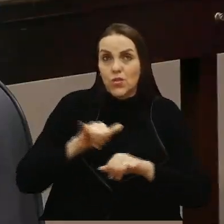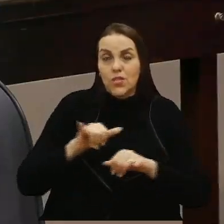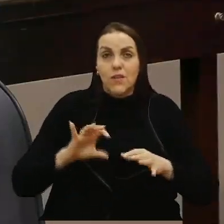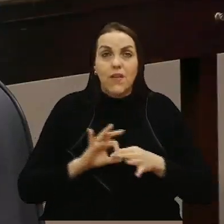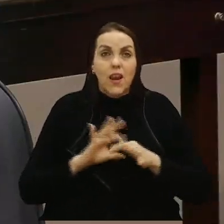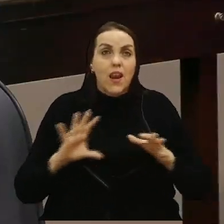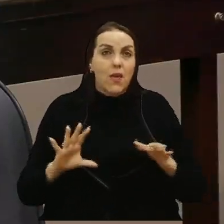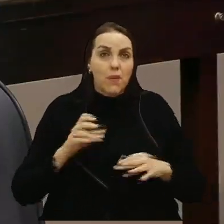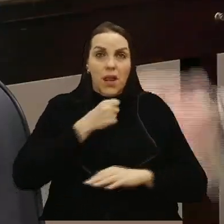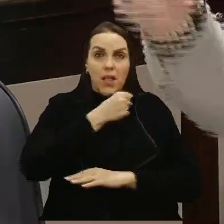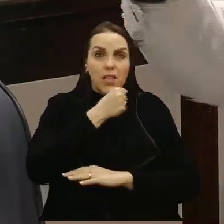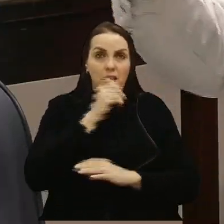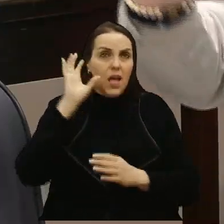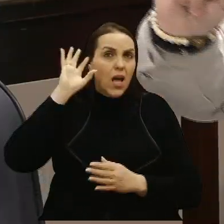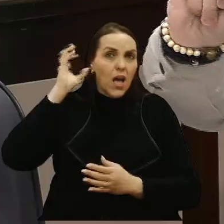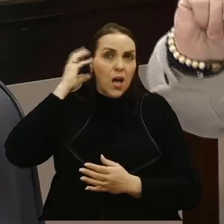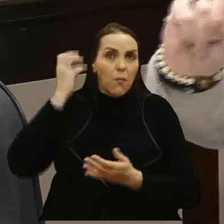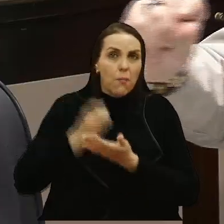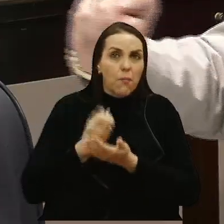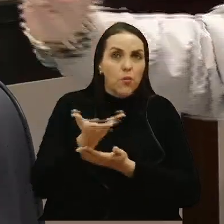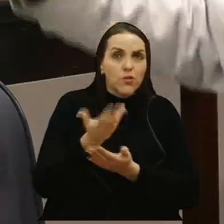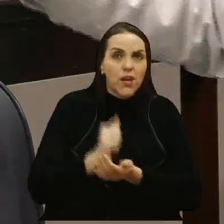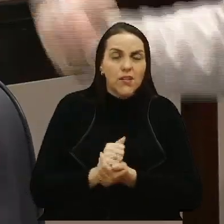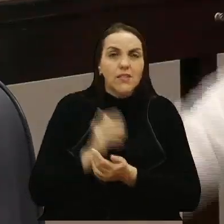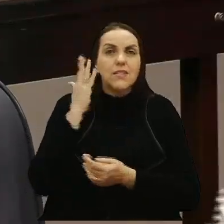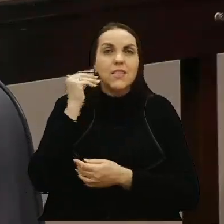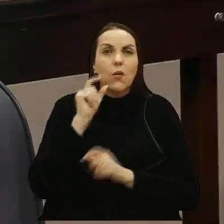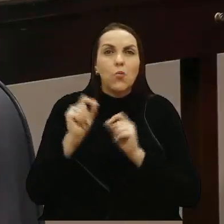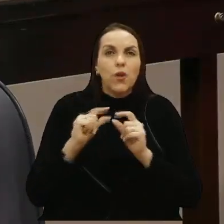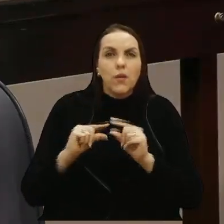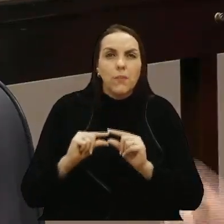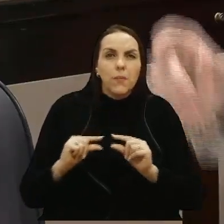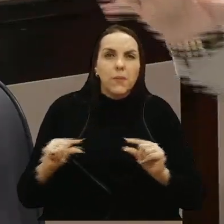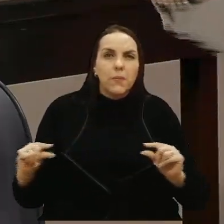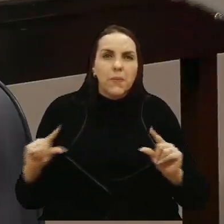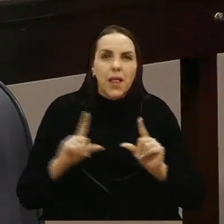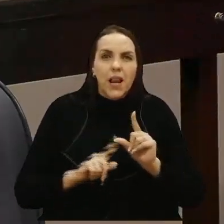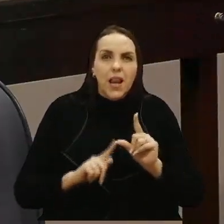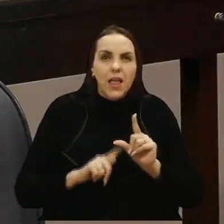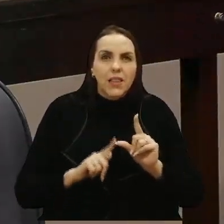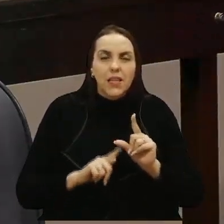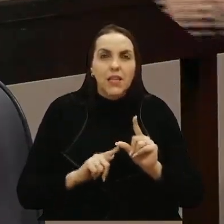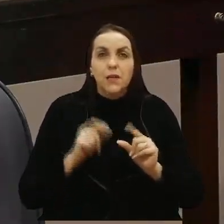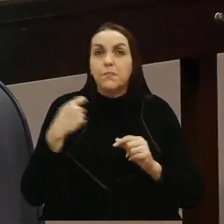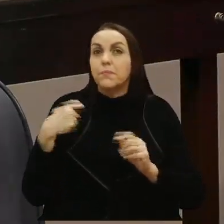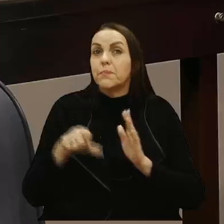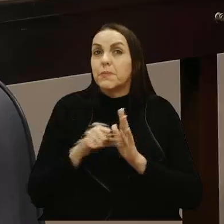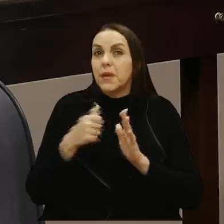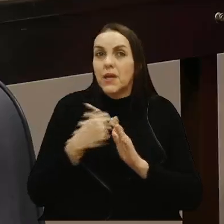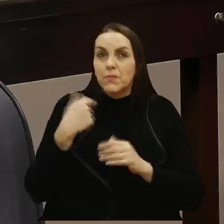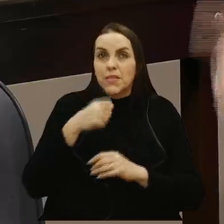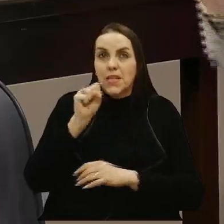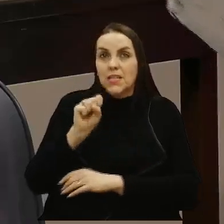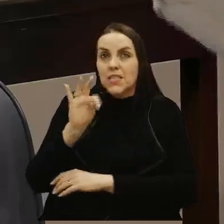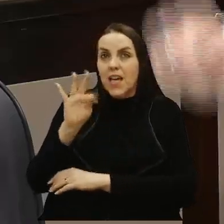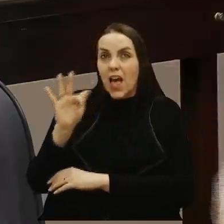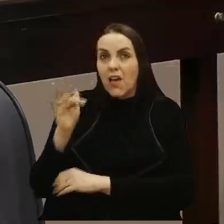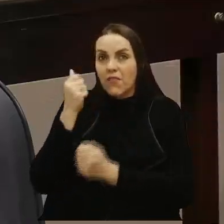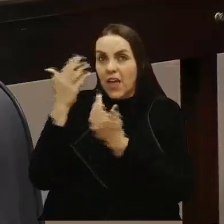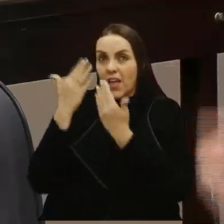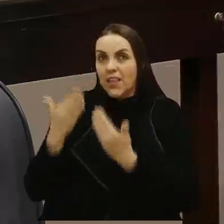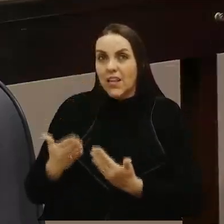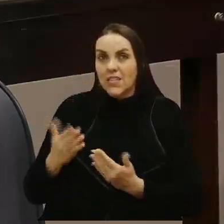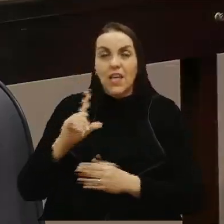para dar entrevista em um podcast, mas sabe o que está nas letras miúdas lá embaixo? Que primeiro ele tem que mandar para o STF analisar, não vai ser ao